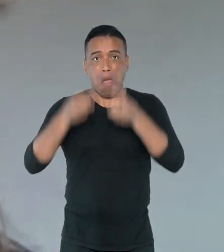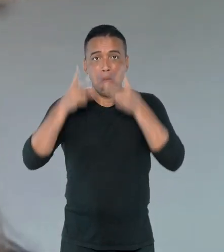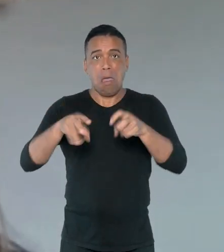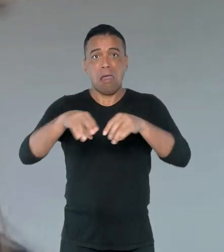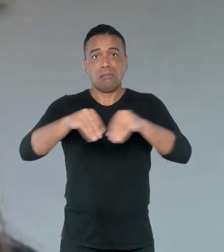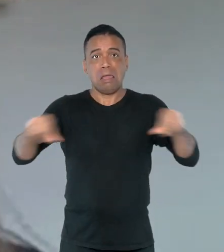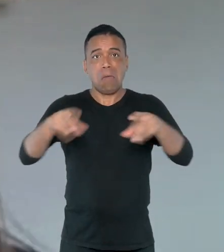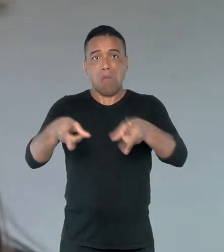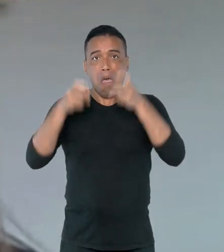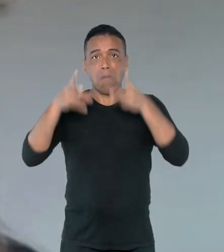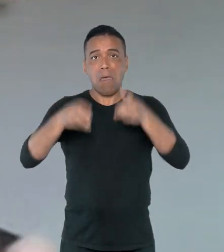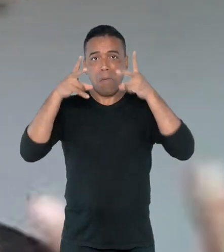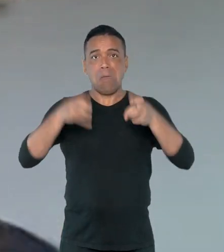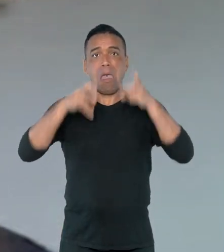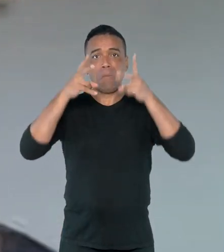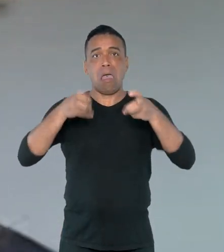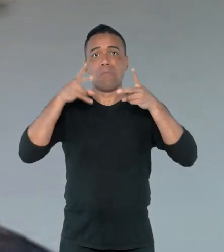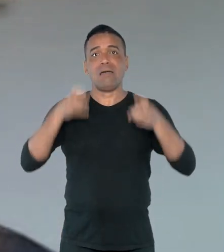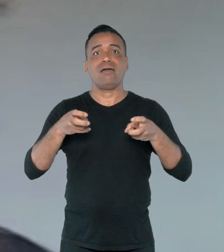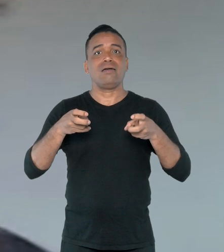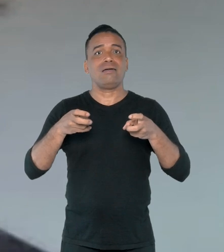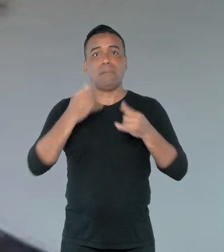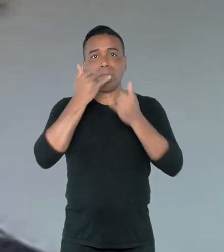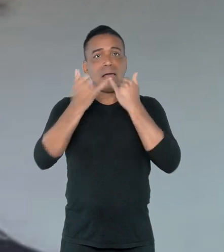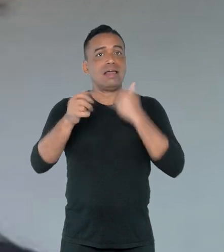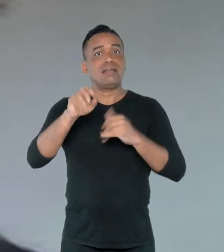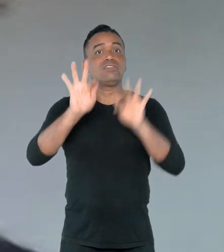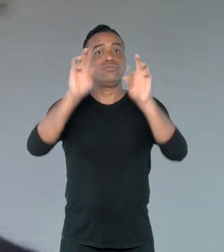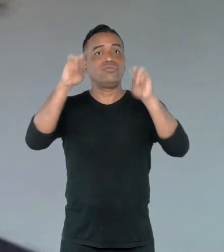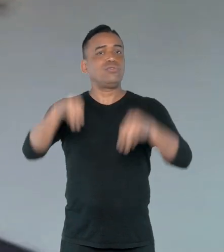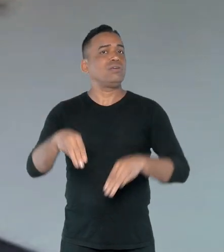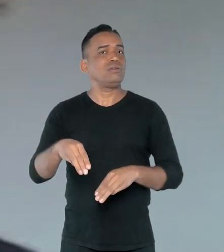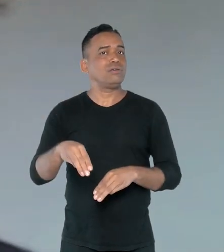explorado, infinitamente, como se fosse infinito, né?